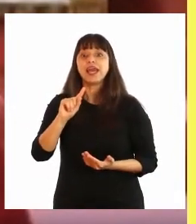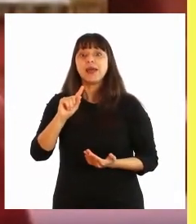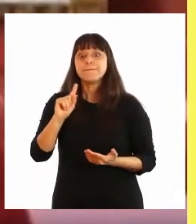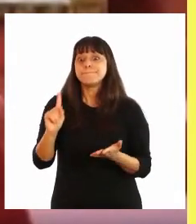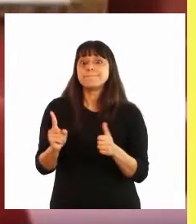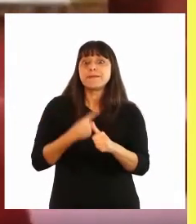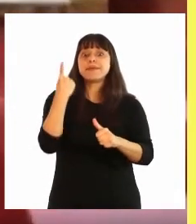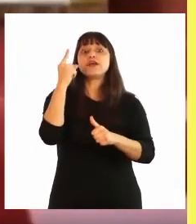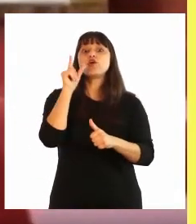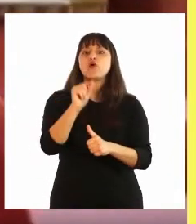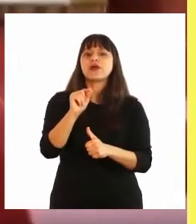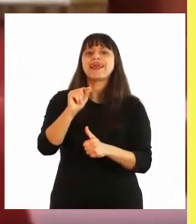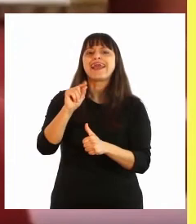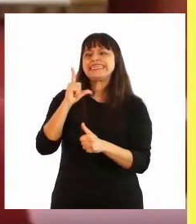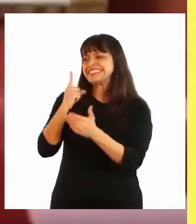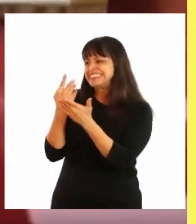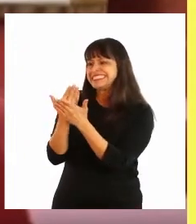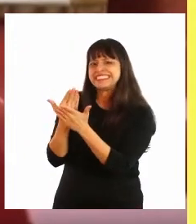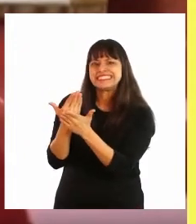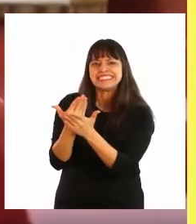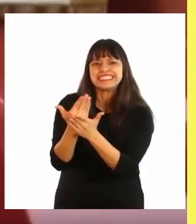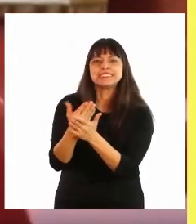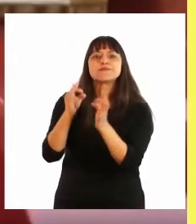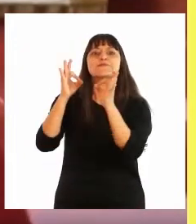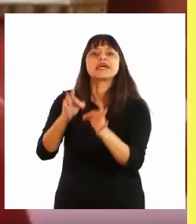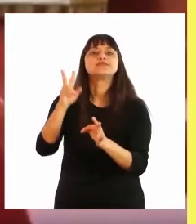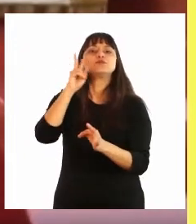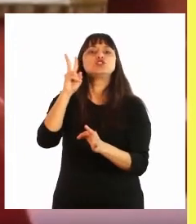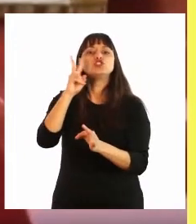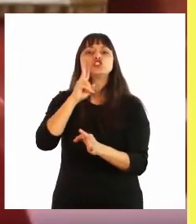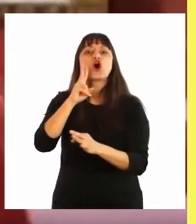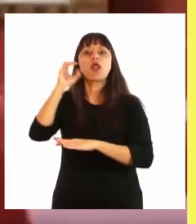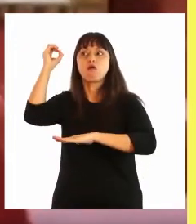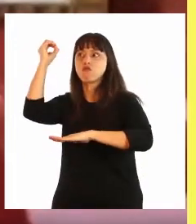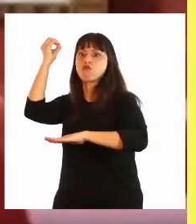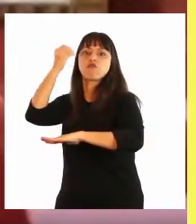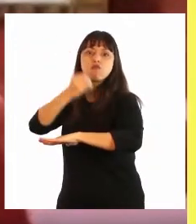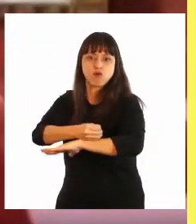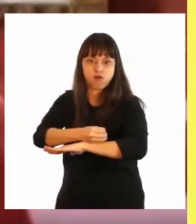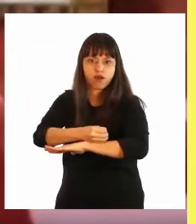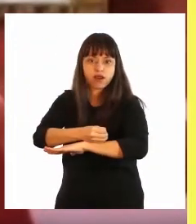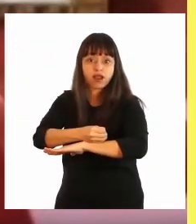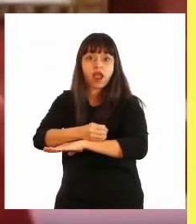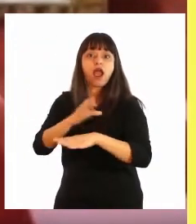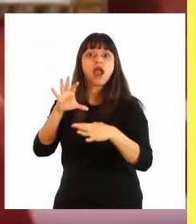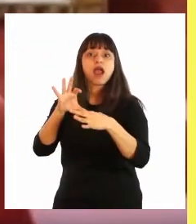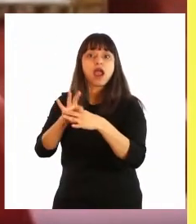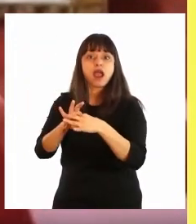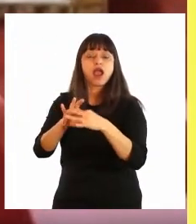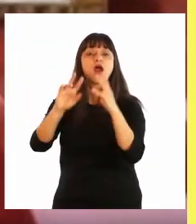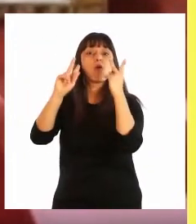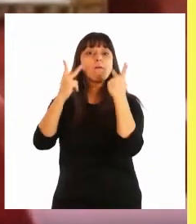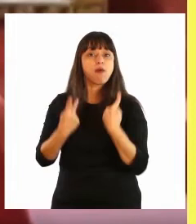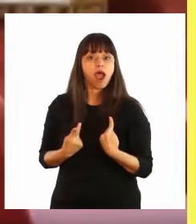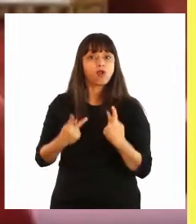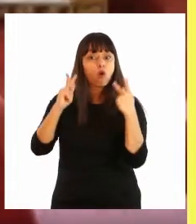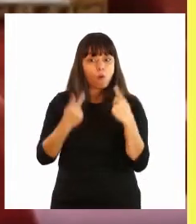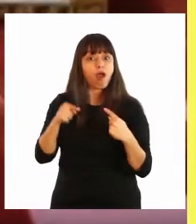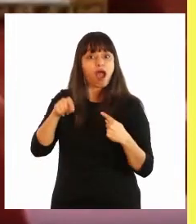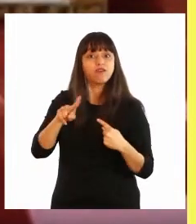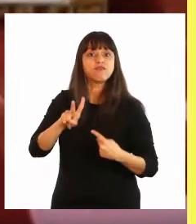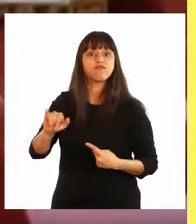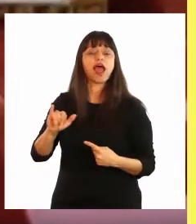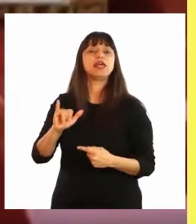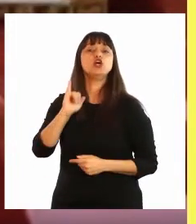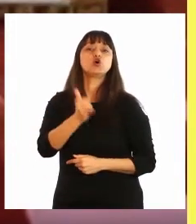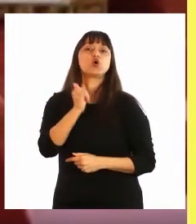assim. Então, essa é uma narração humana, né, de colocar ele nesse ambiente. Então, as coisas são colocadas em lugares